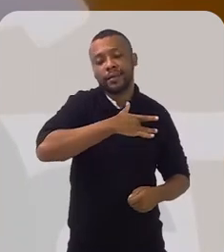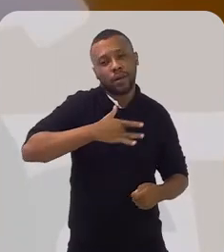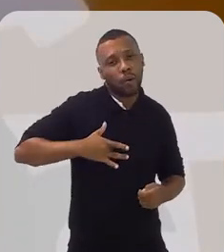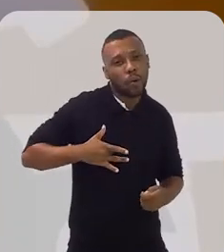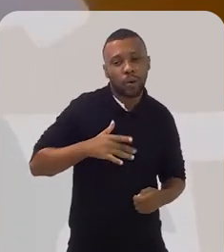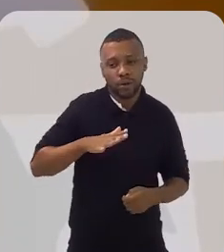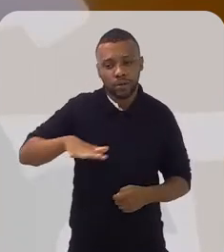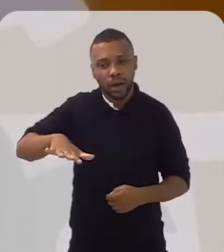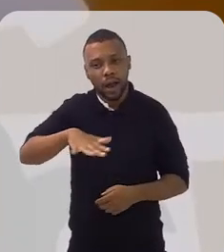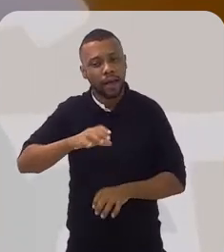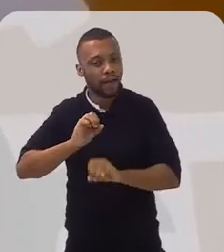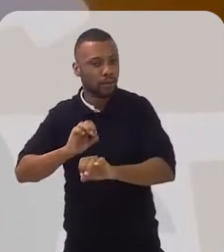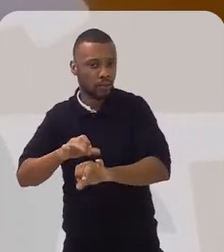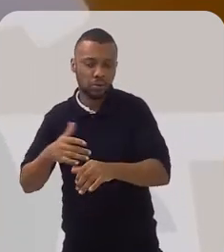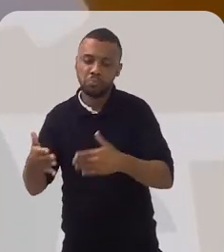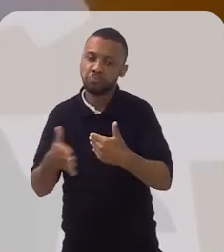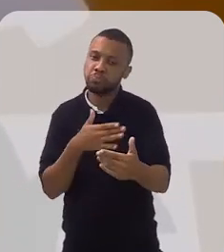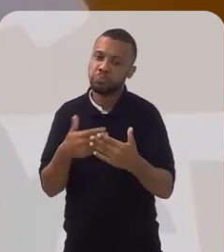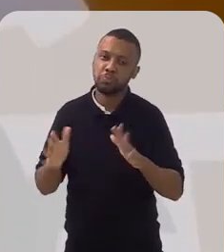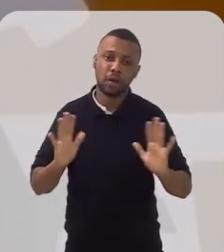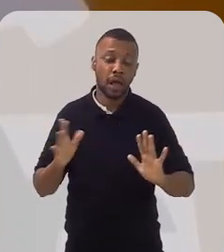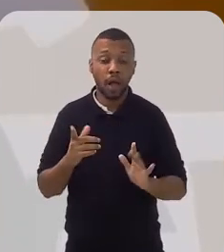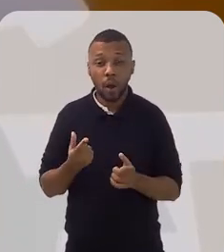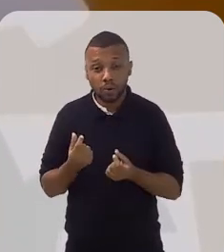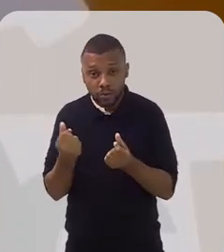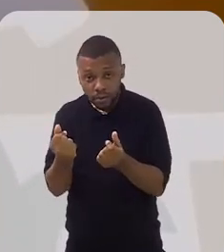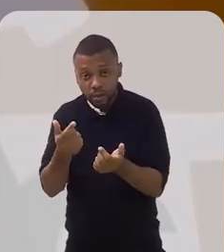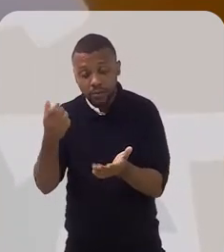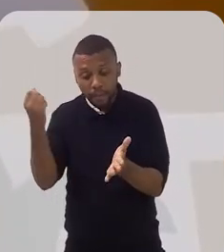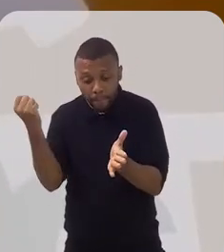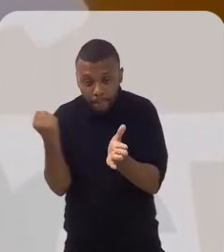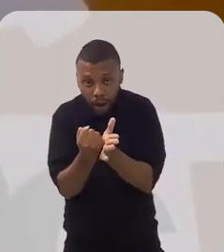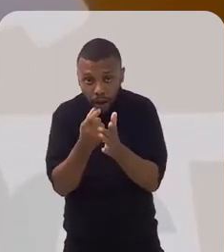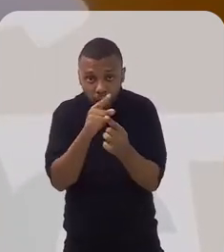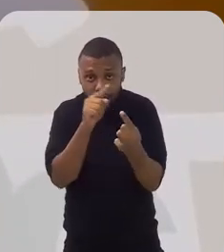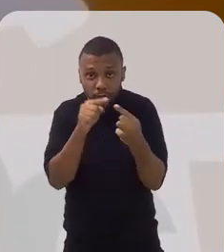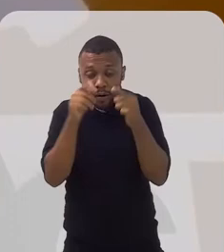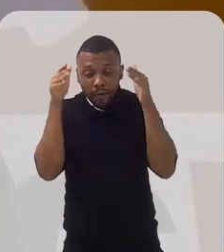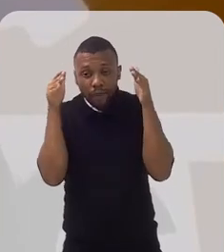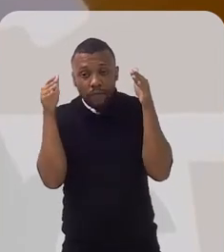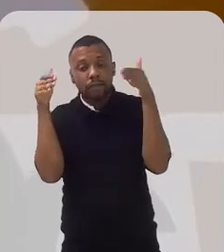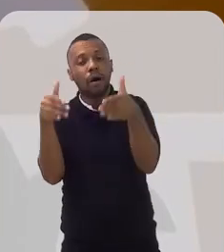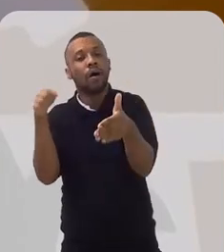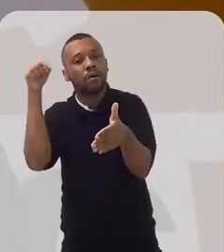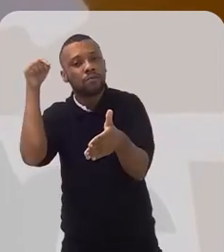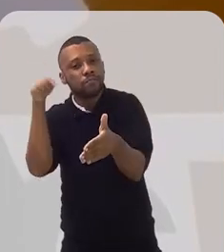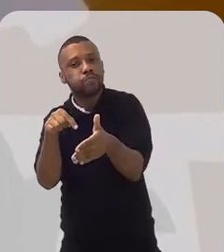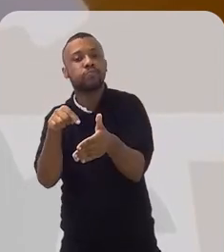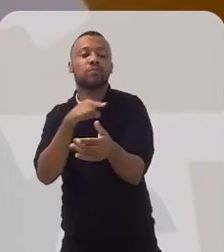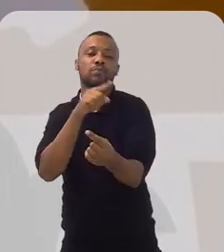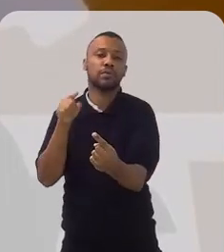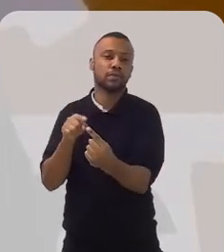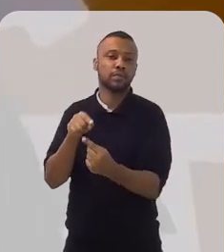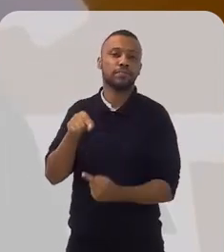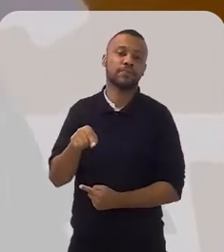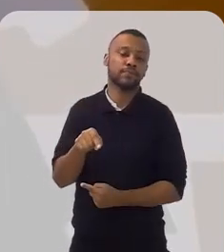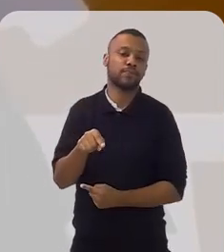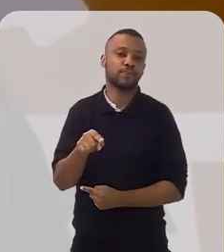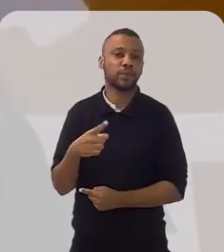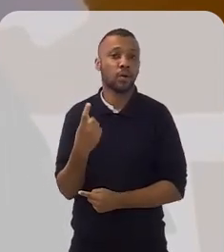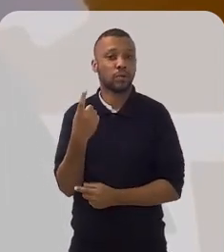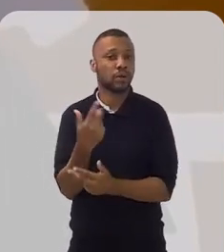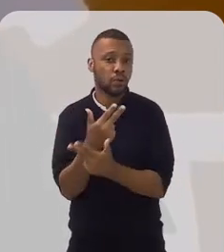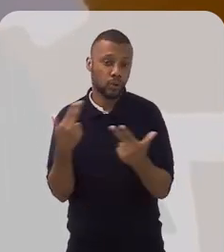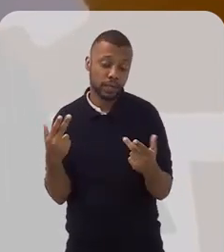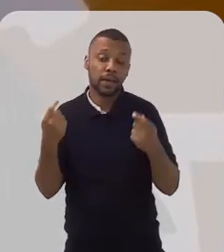que seja. Então, é um fundo que vem carimbado, é um dinheiro que vem carimbado, ele é destinado exclusivamente para essa finalidade. E a